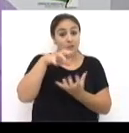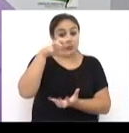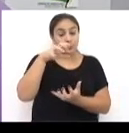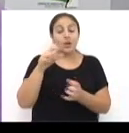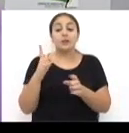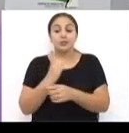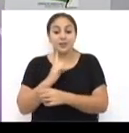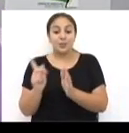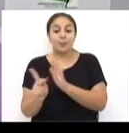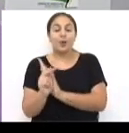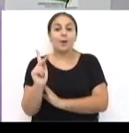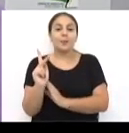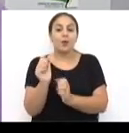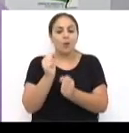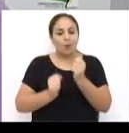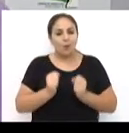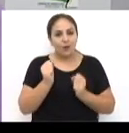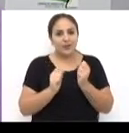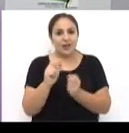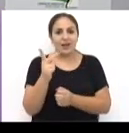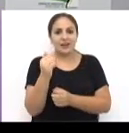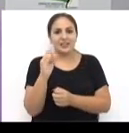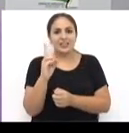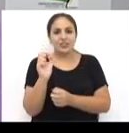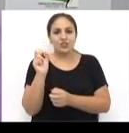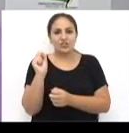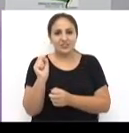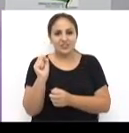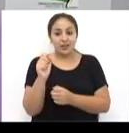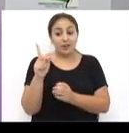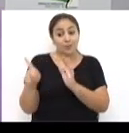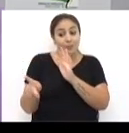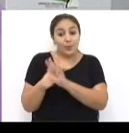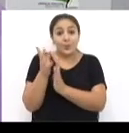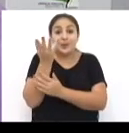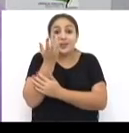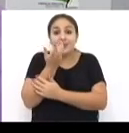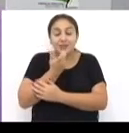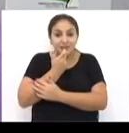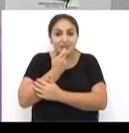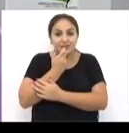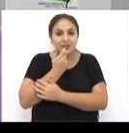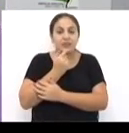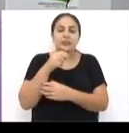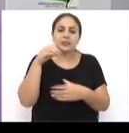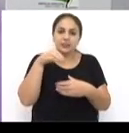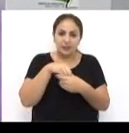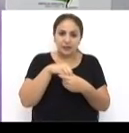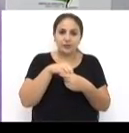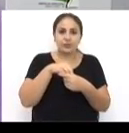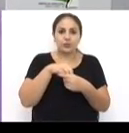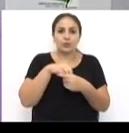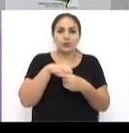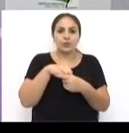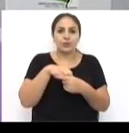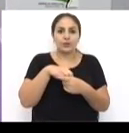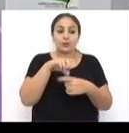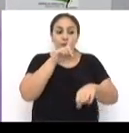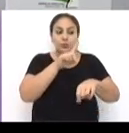corrida Kids, que seria a corrida infantil para as nossas crianças, obviamente dentro do calendário das corridas de